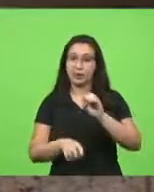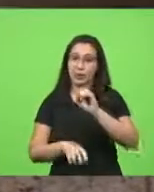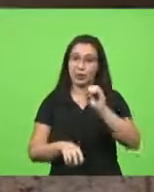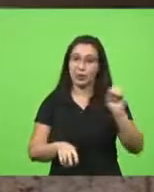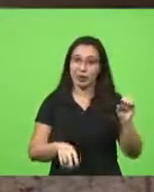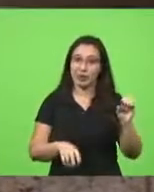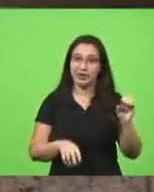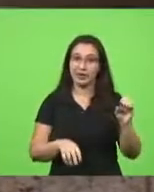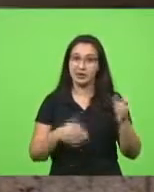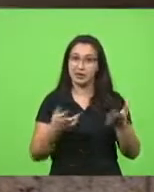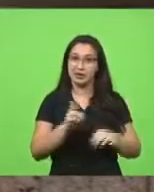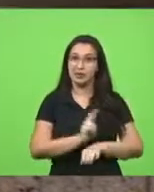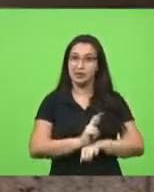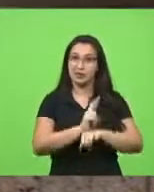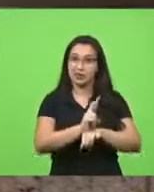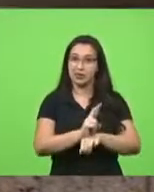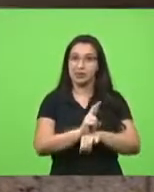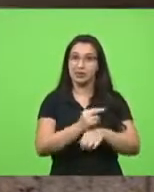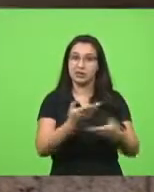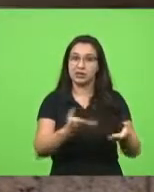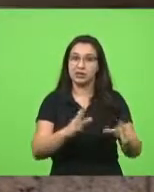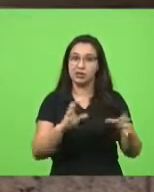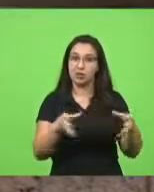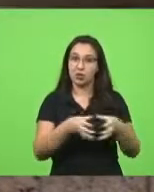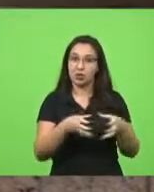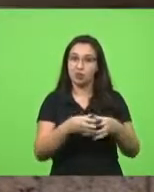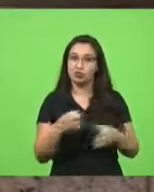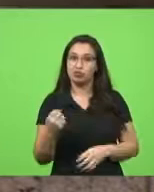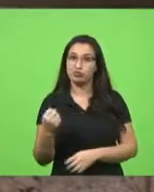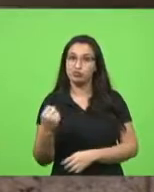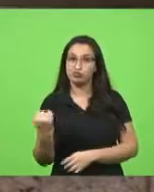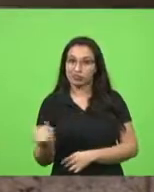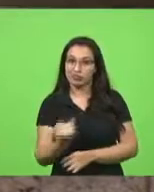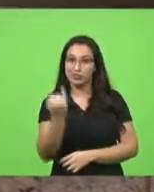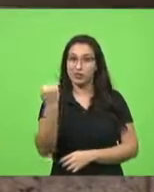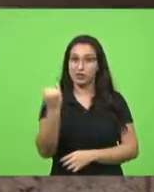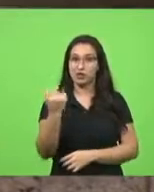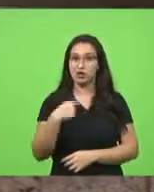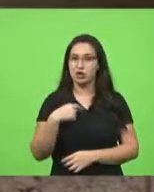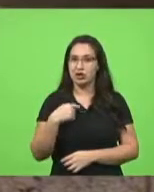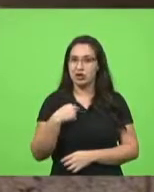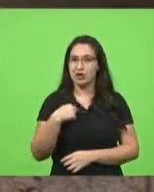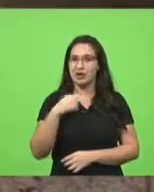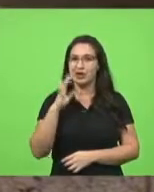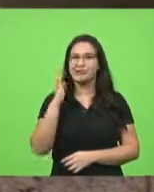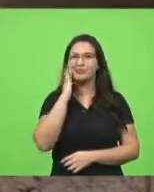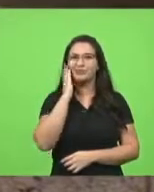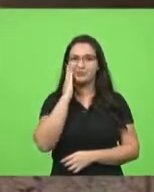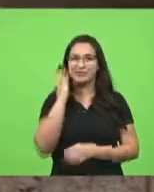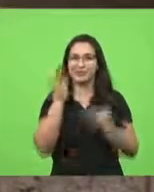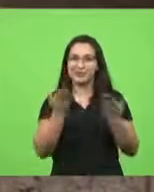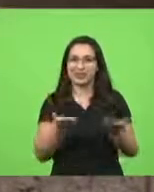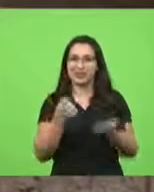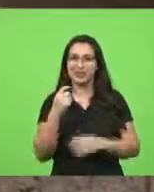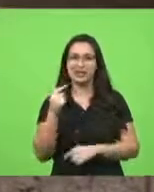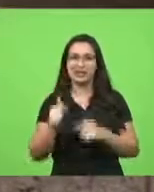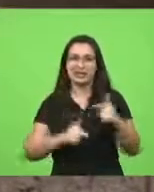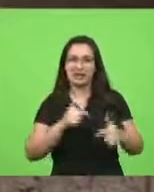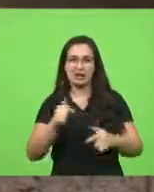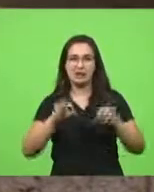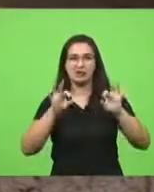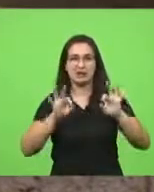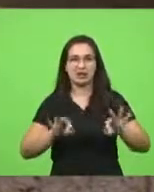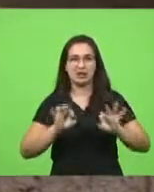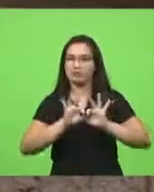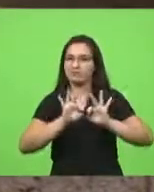esse segmento tão importante aqui em Santa Catarina. E eu não tenho dúvidas que Vossa Excelência vai fazer um trabalho excepcional, já está fazendo, mas vai